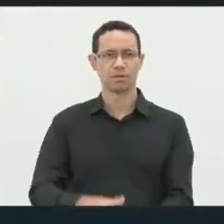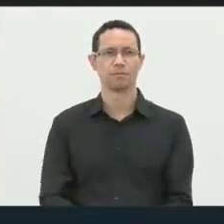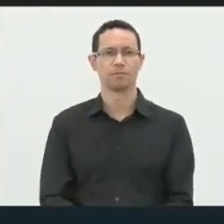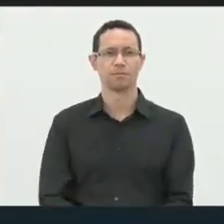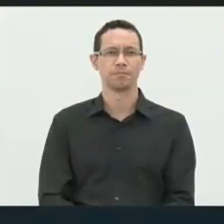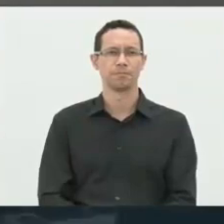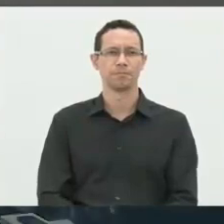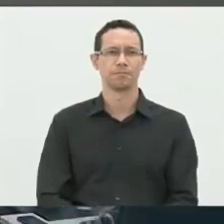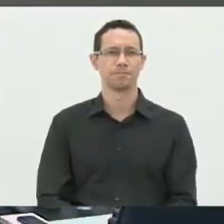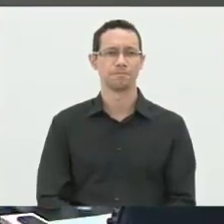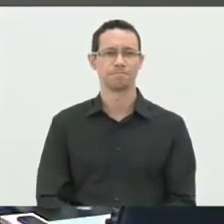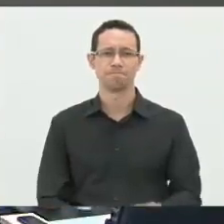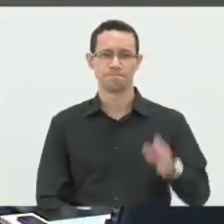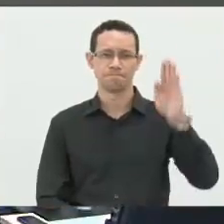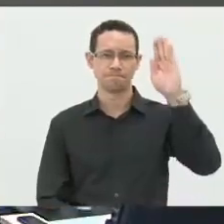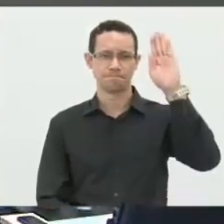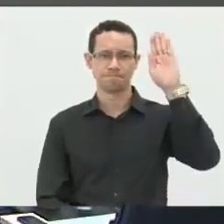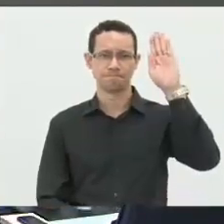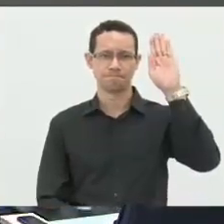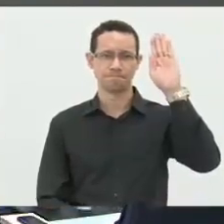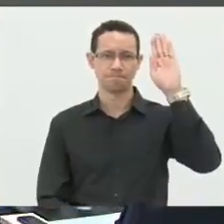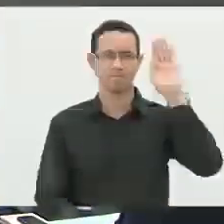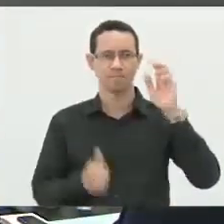pela ordem presidente